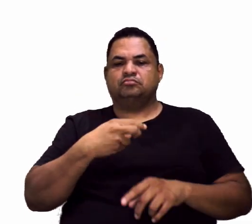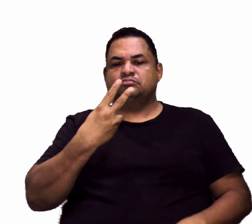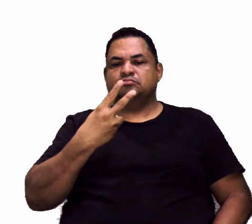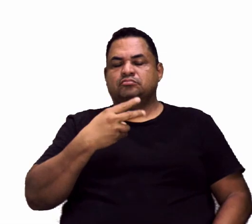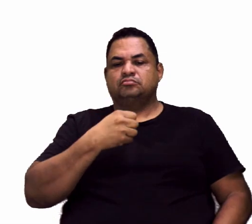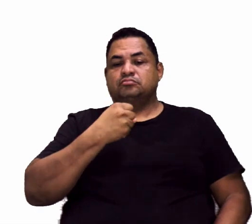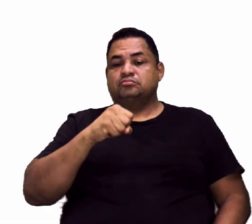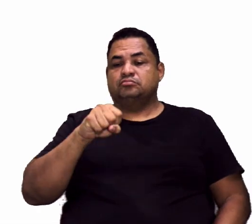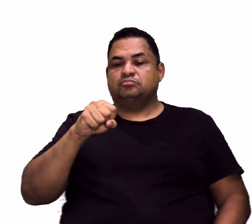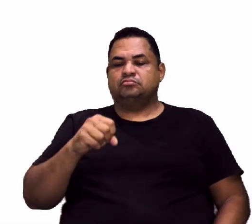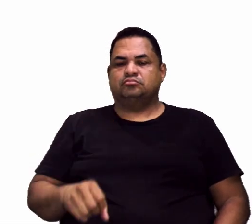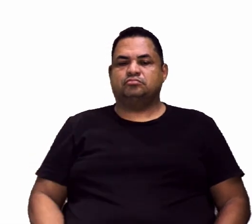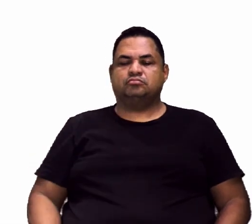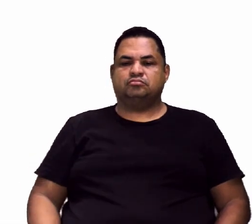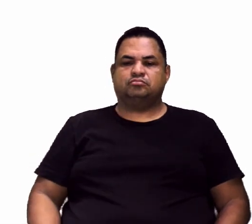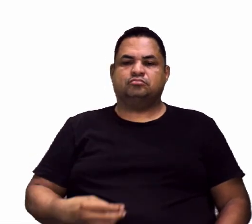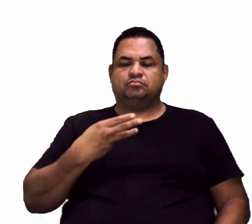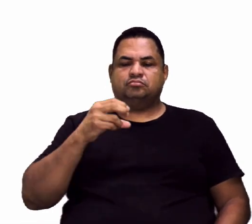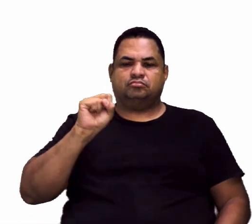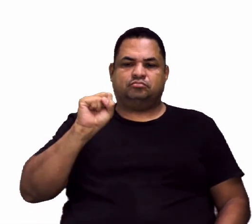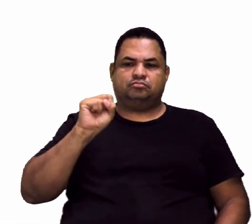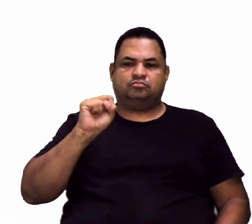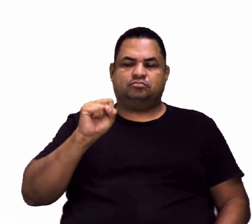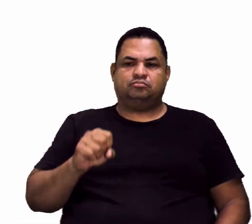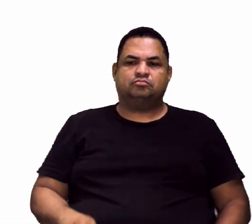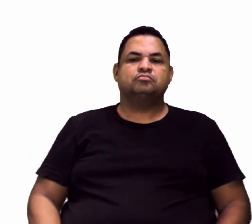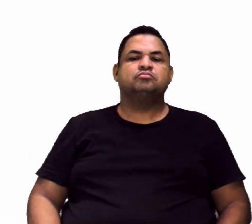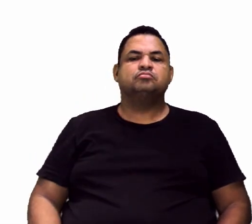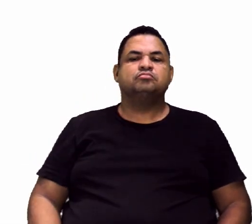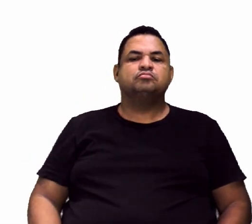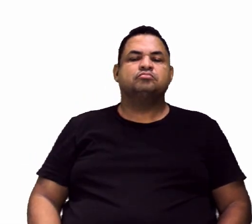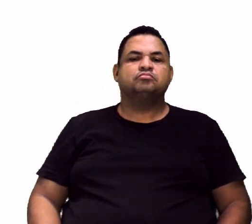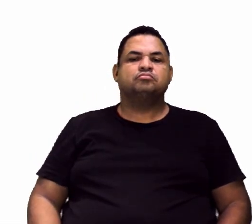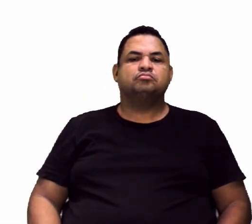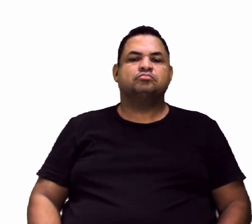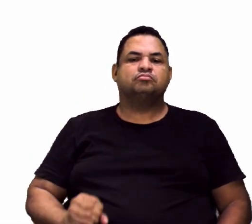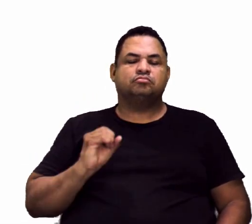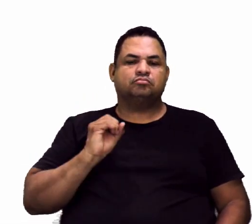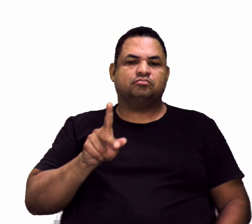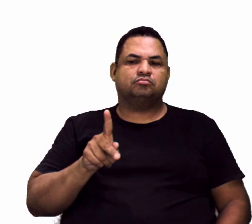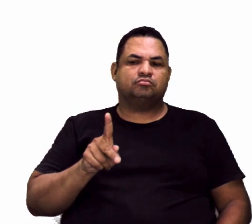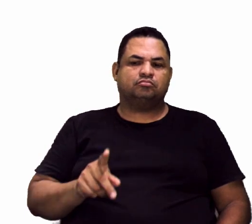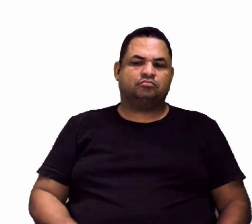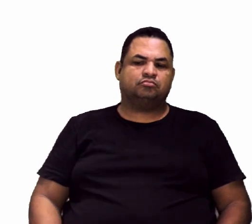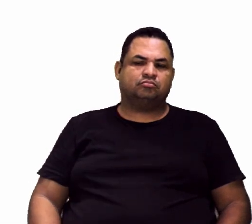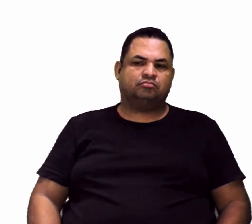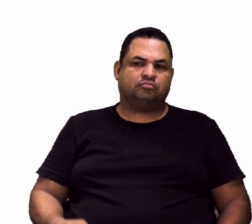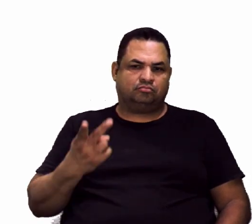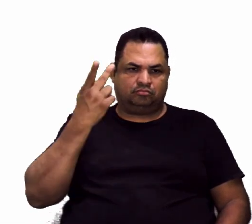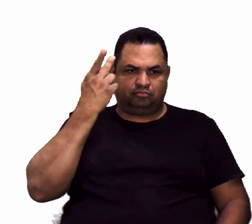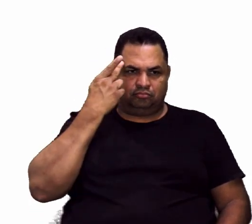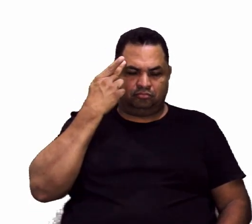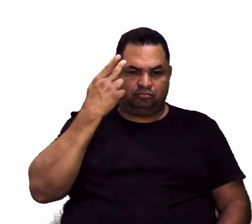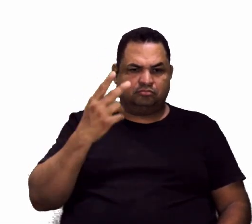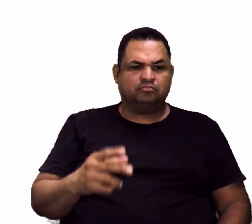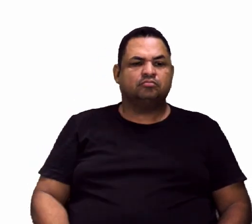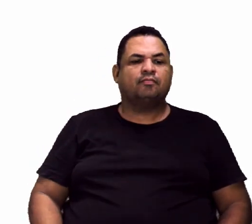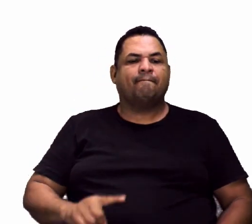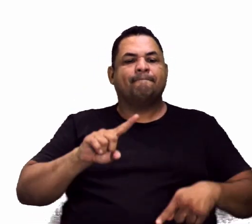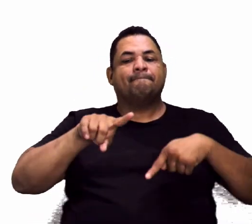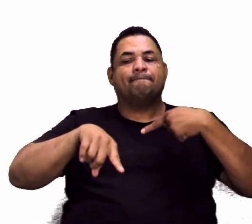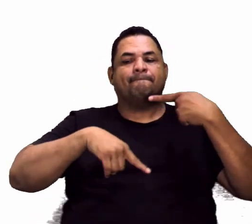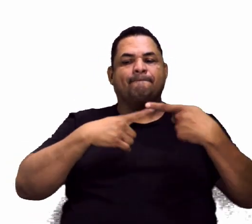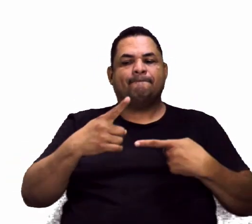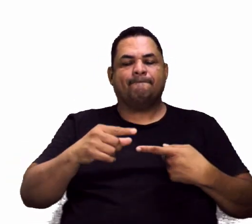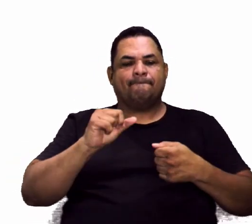38. Esse é o seu estado, ok? Normal. E